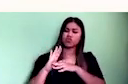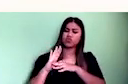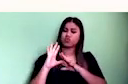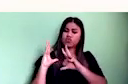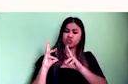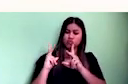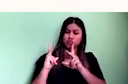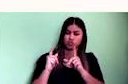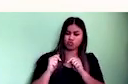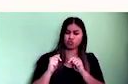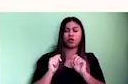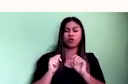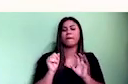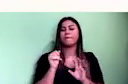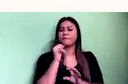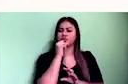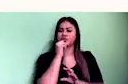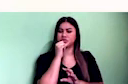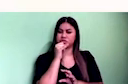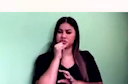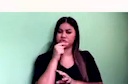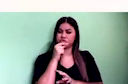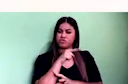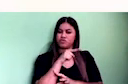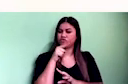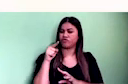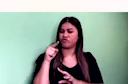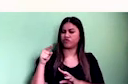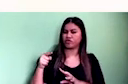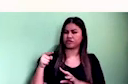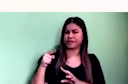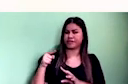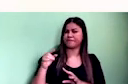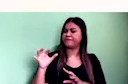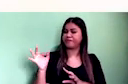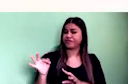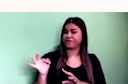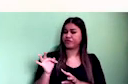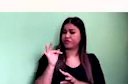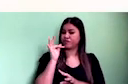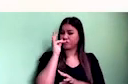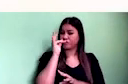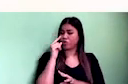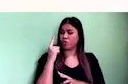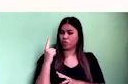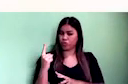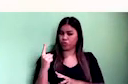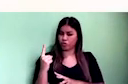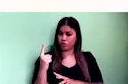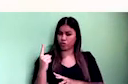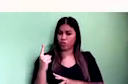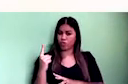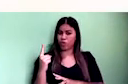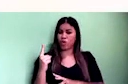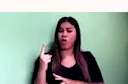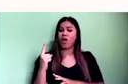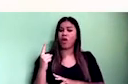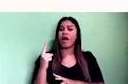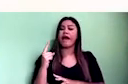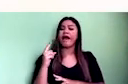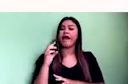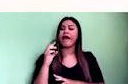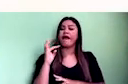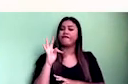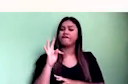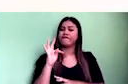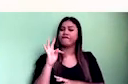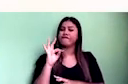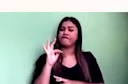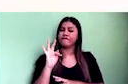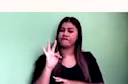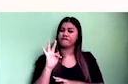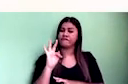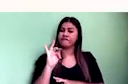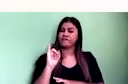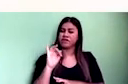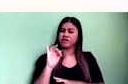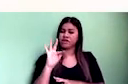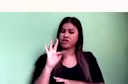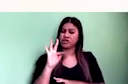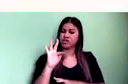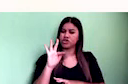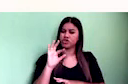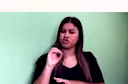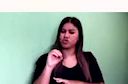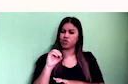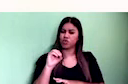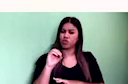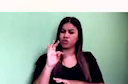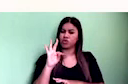você tem isolado um princípio ativo de uma planta, já não é mais fitoterapia. Fitoterapia é usar a planta como um todo, porque a planta é um fito complexo.